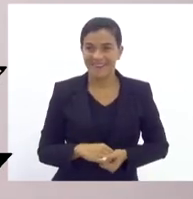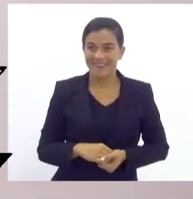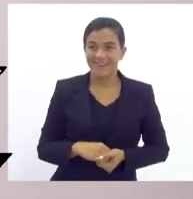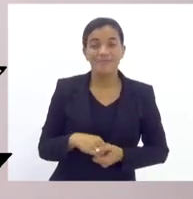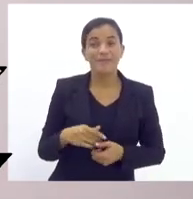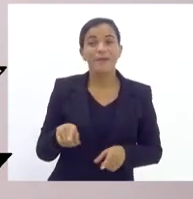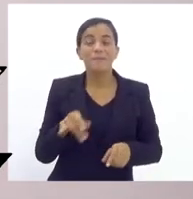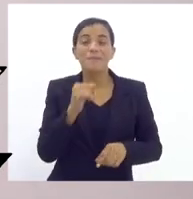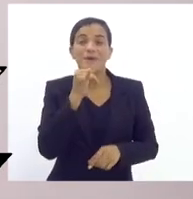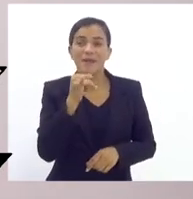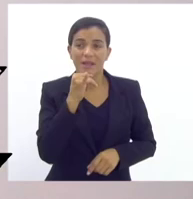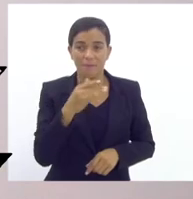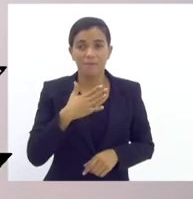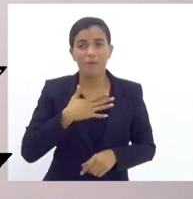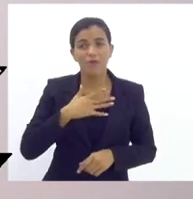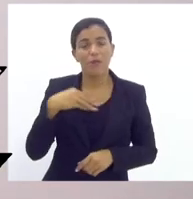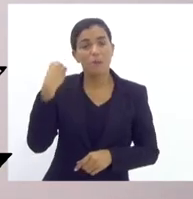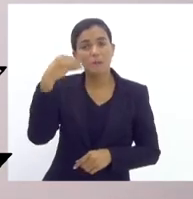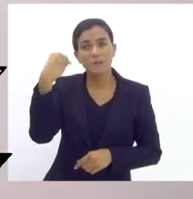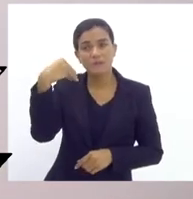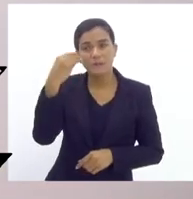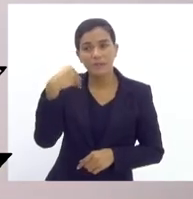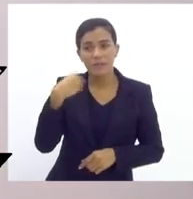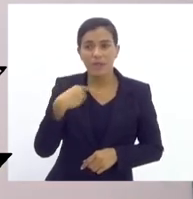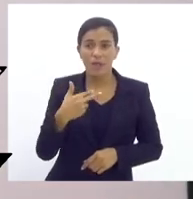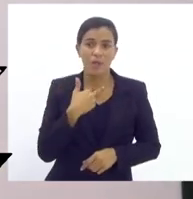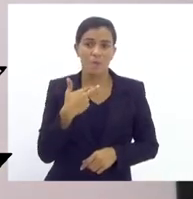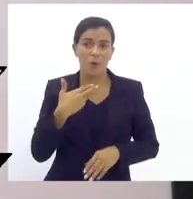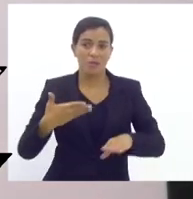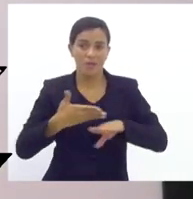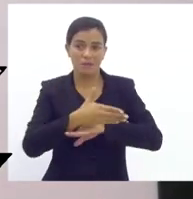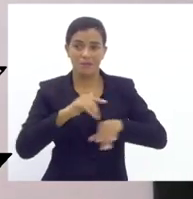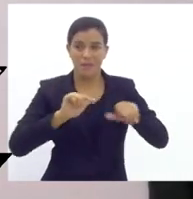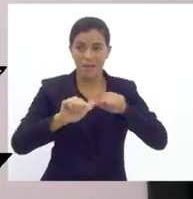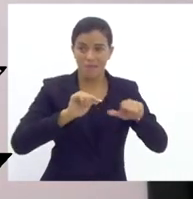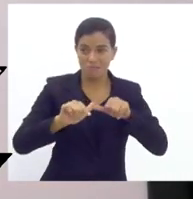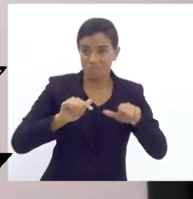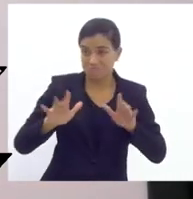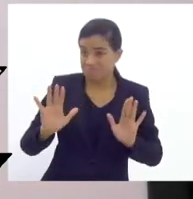e por exemplo Minha experiência eu não podia acessar